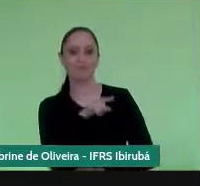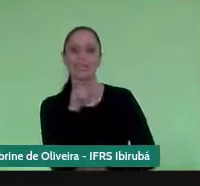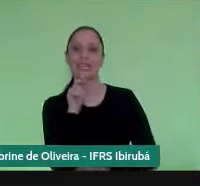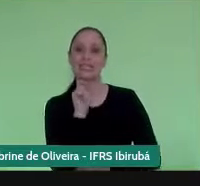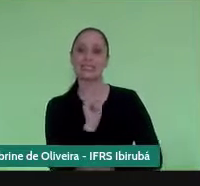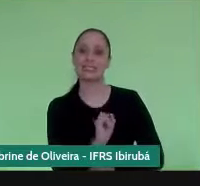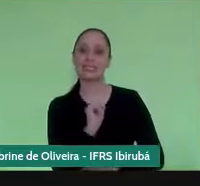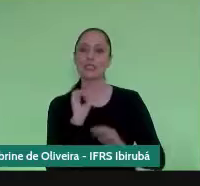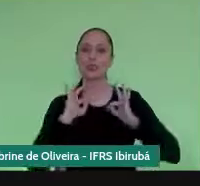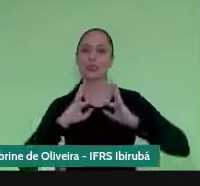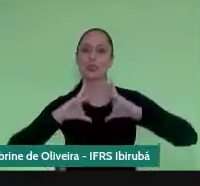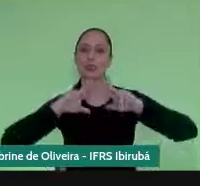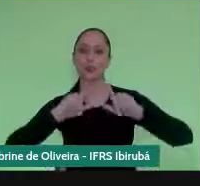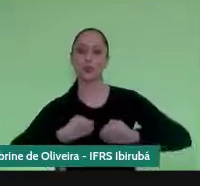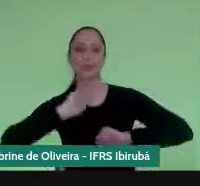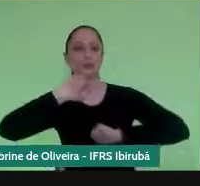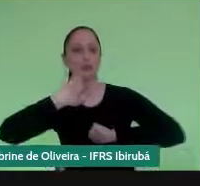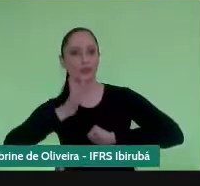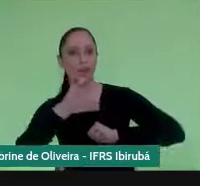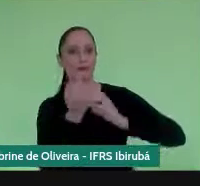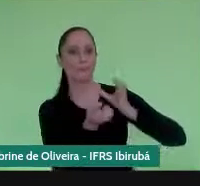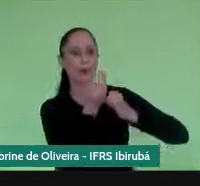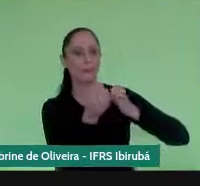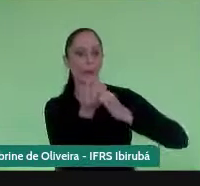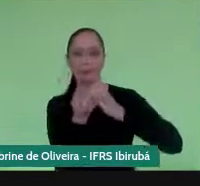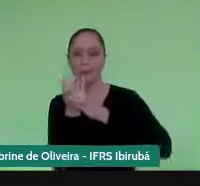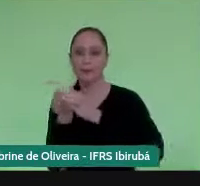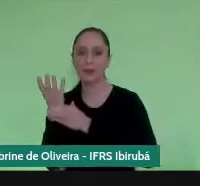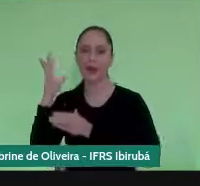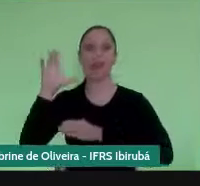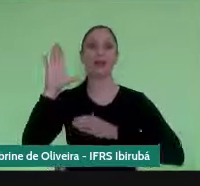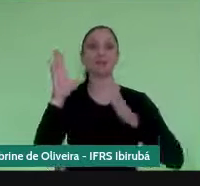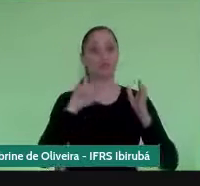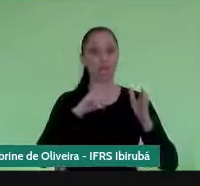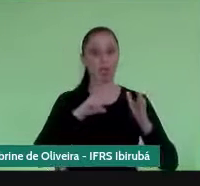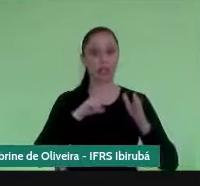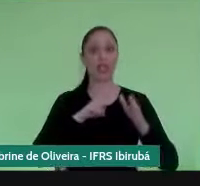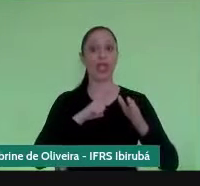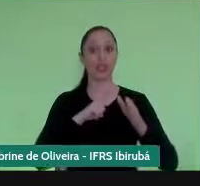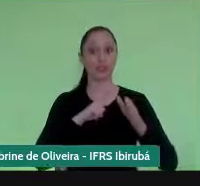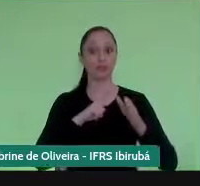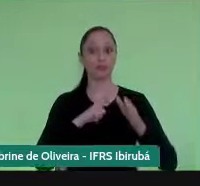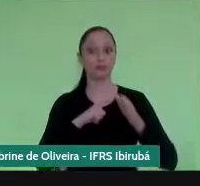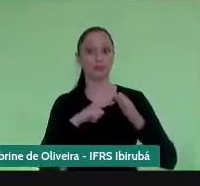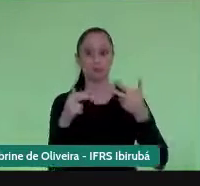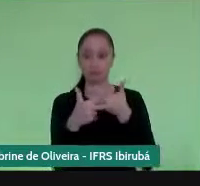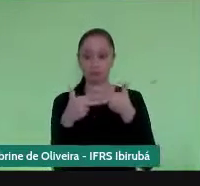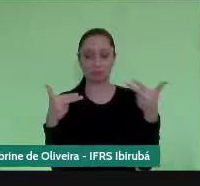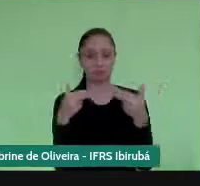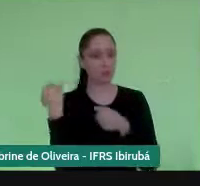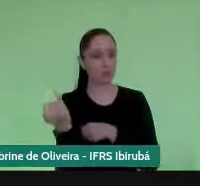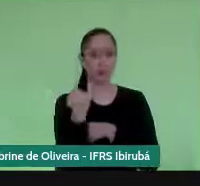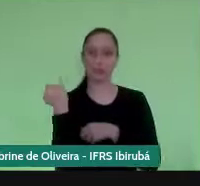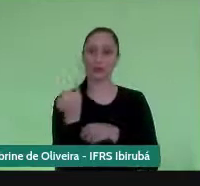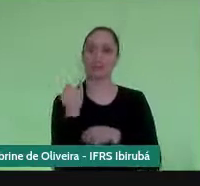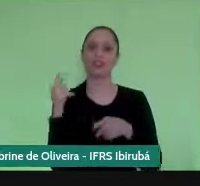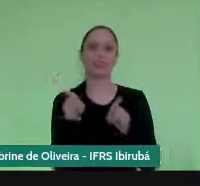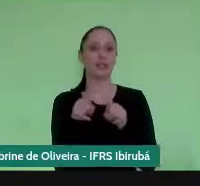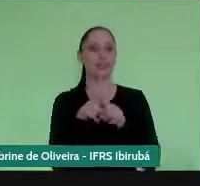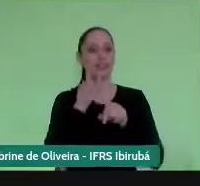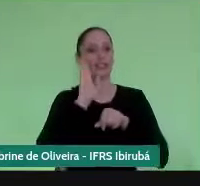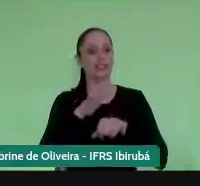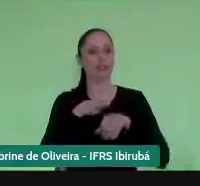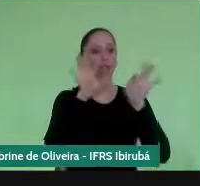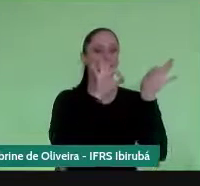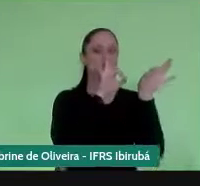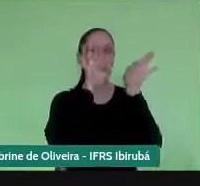foi produzido, certamente vai se ter ganhos, e ele mesmo já vem utilizando as outras videoaulas de física que estão lá disponíveis no